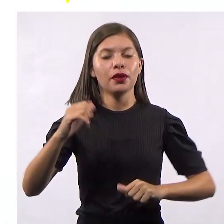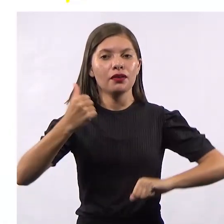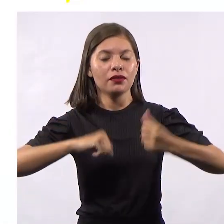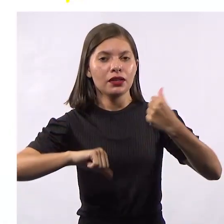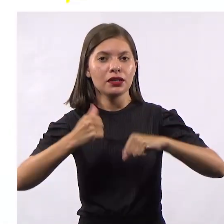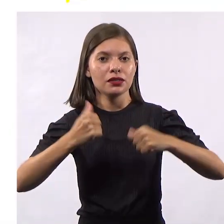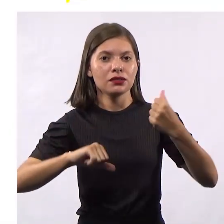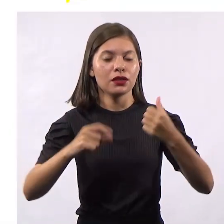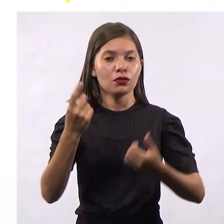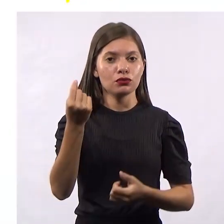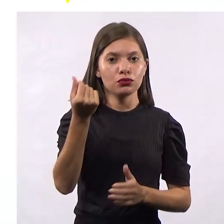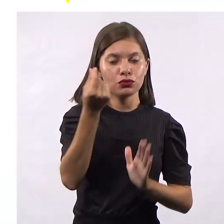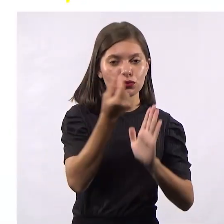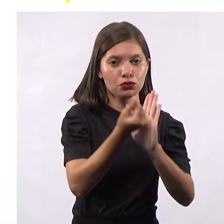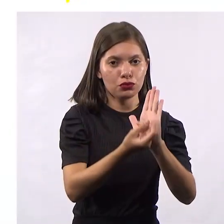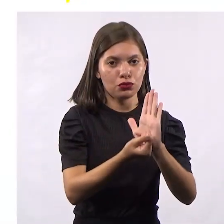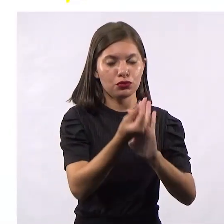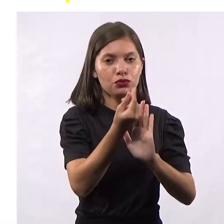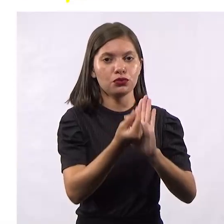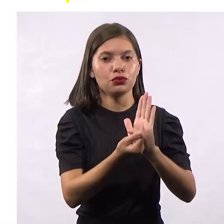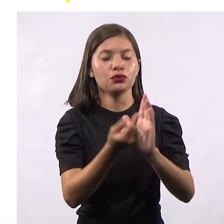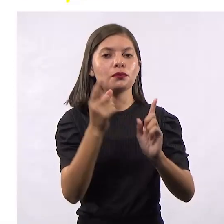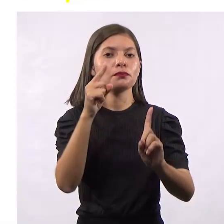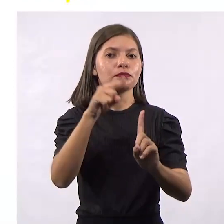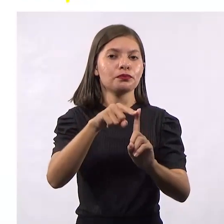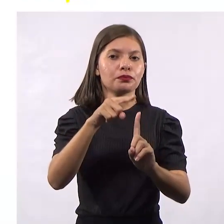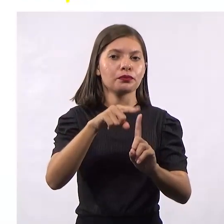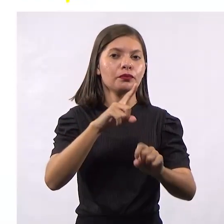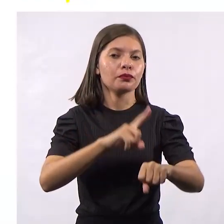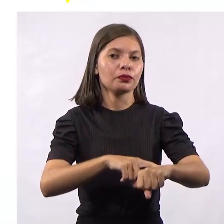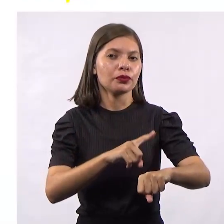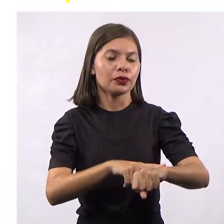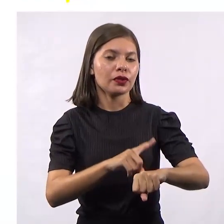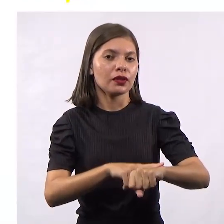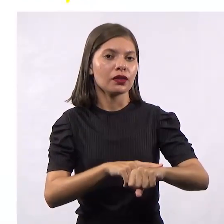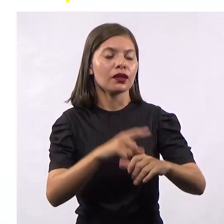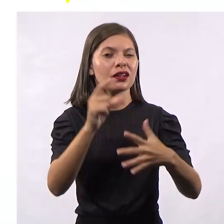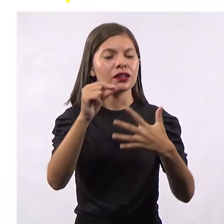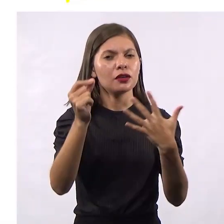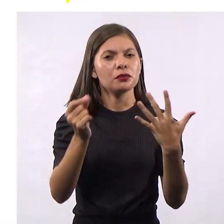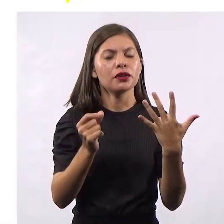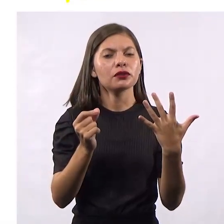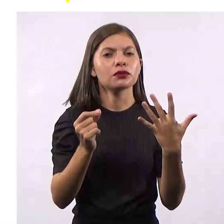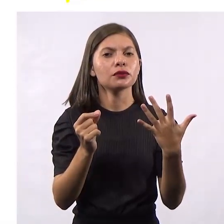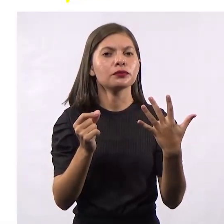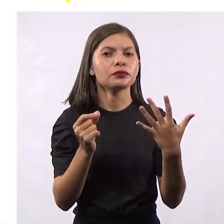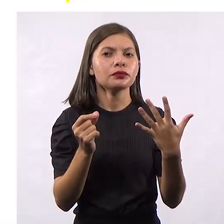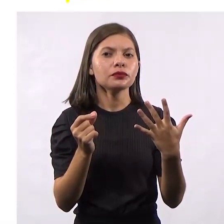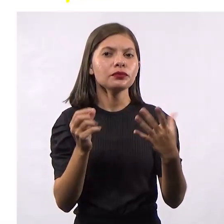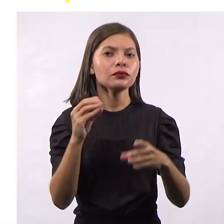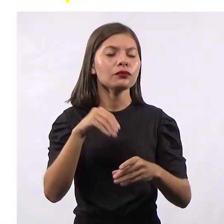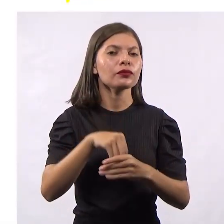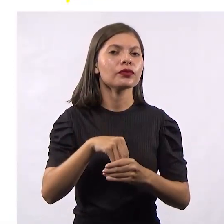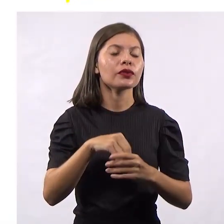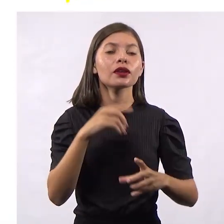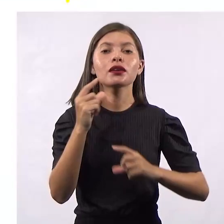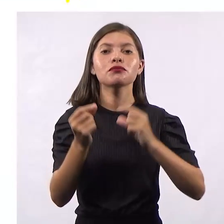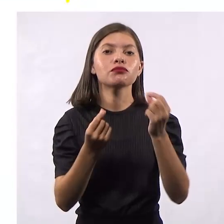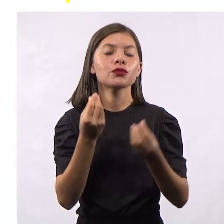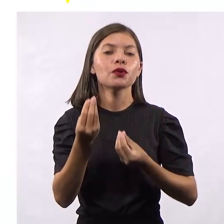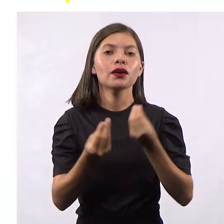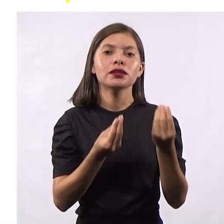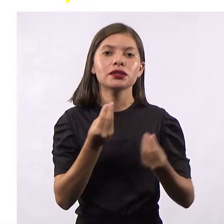e a definição dos métodos e do prazo de execução, devendo conter os seguintes elementos. E aí vai colocar lá